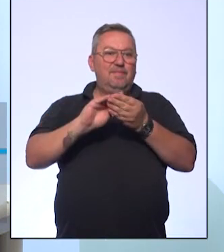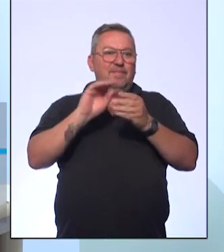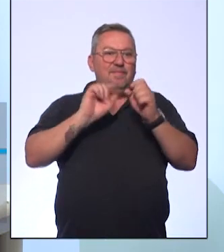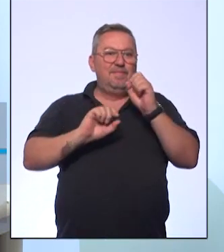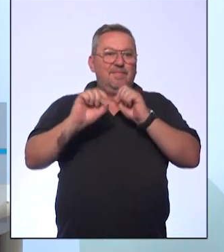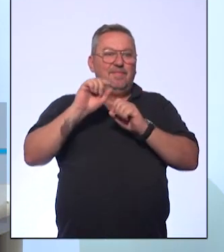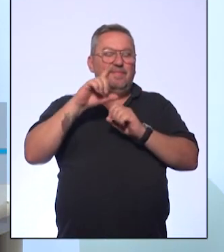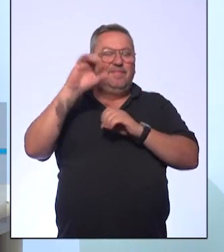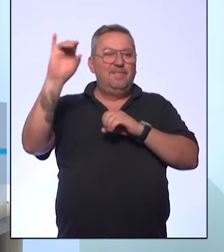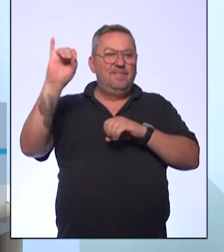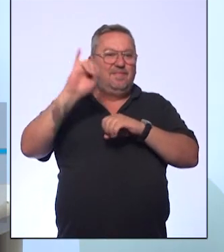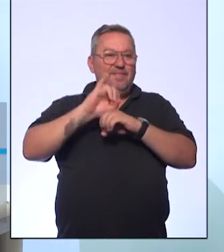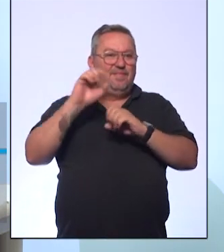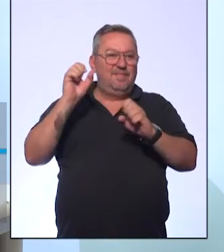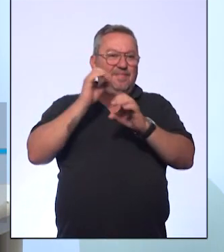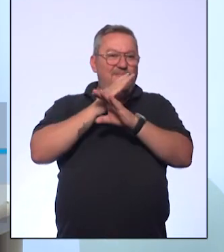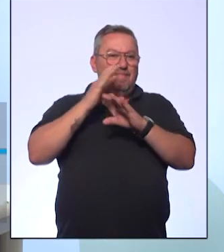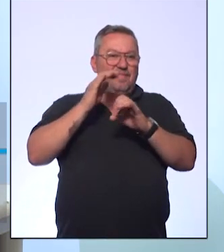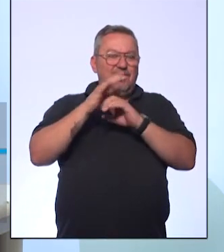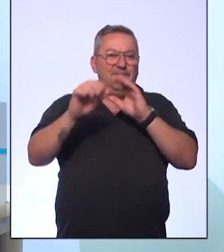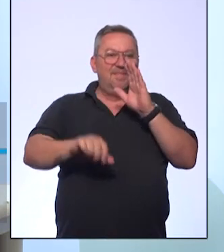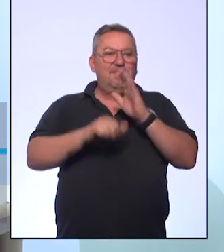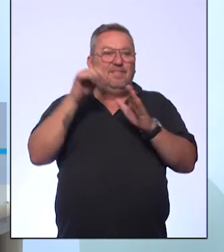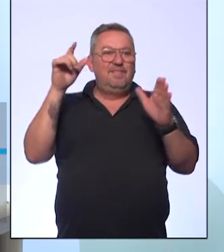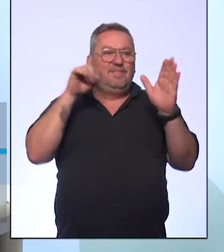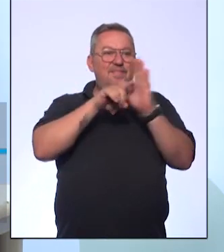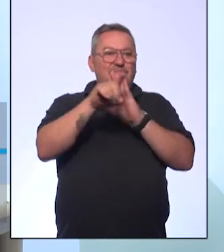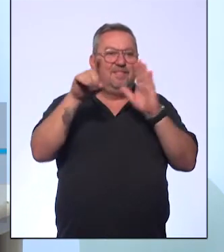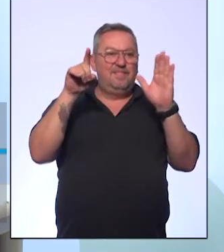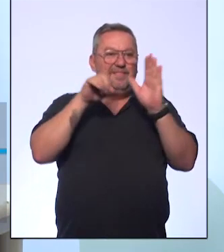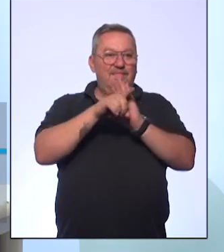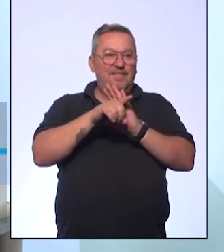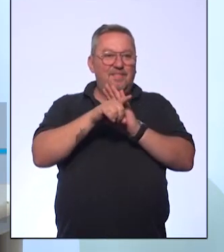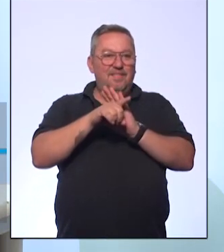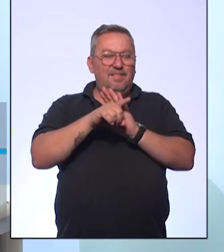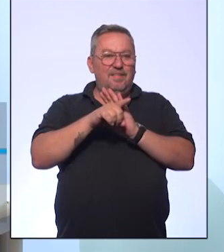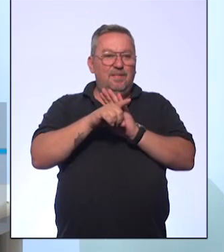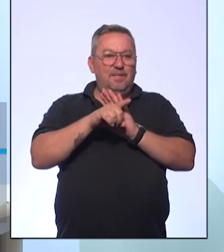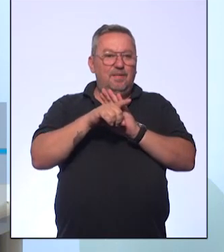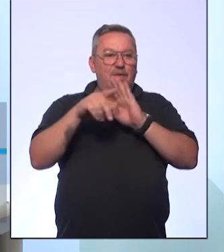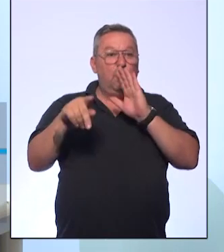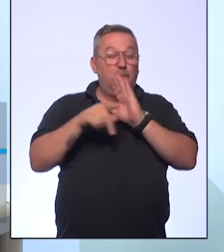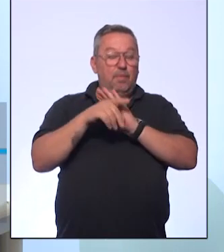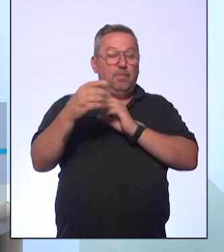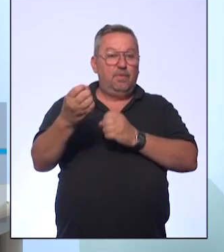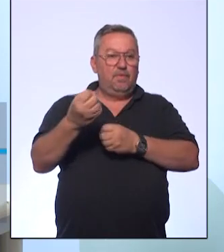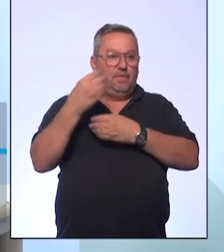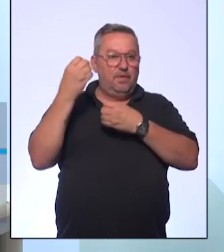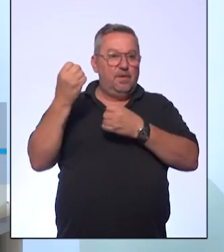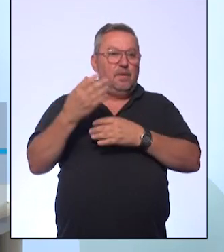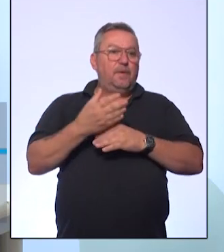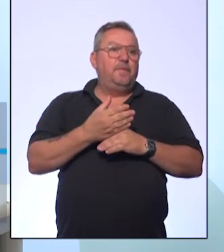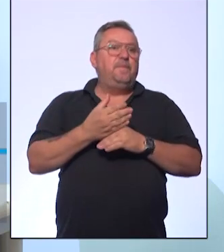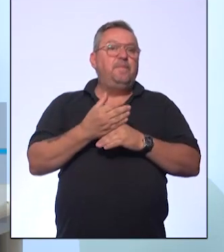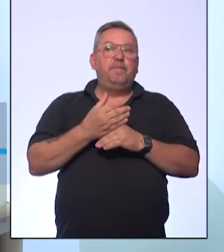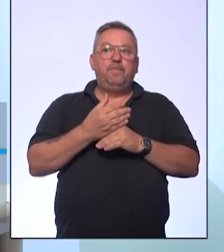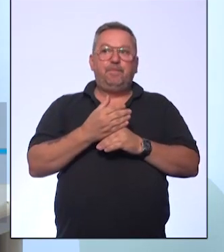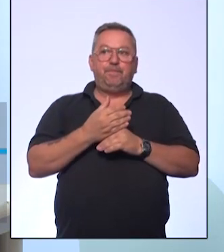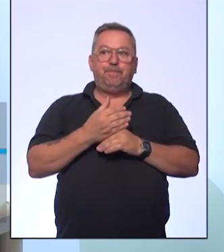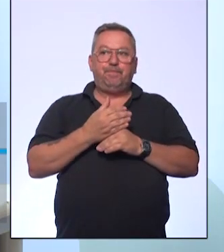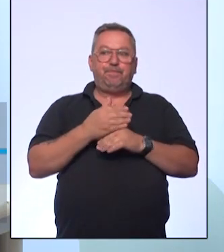fluxo internacional, a primeira pergunta, ele foi fundamental, o fluxo de informações. E